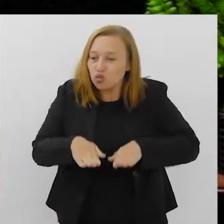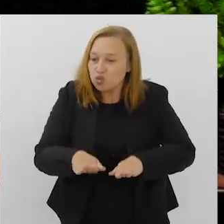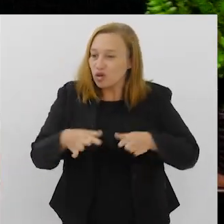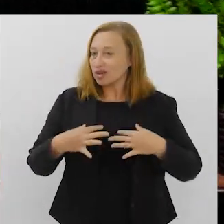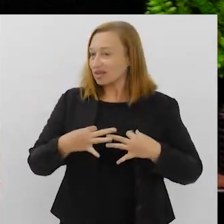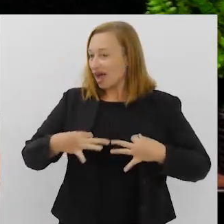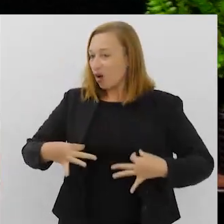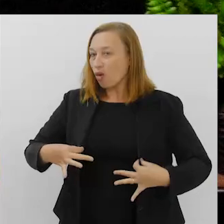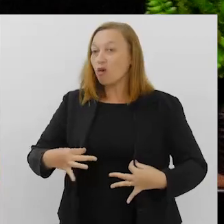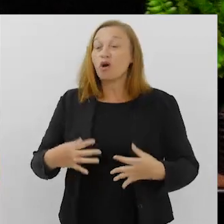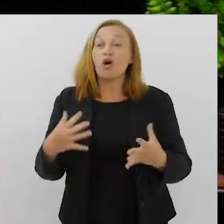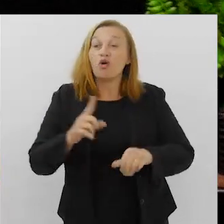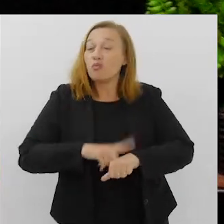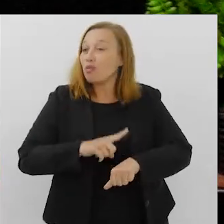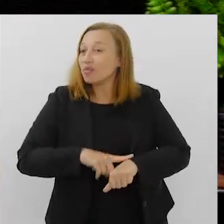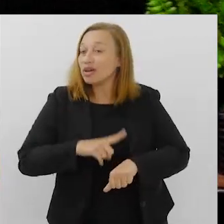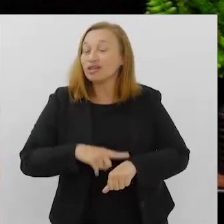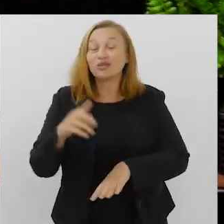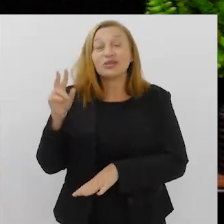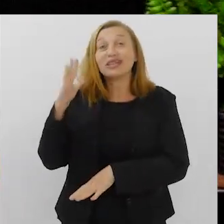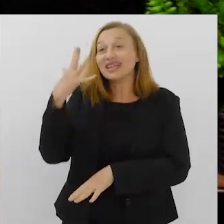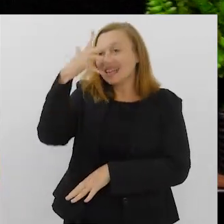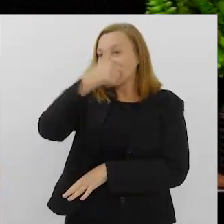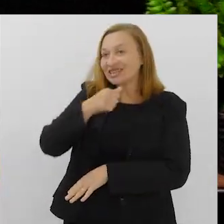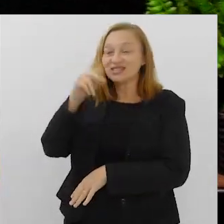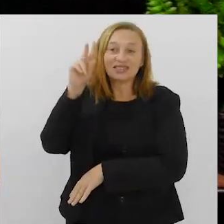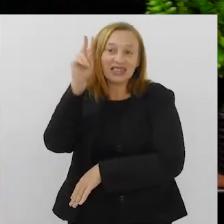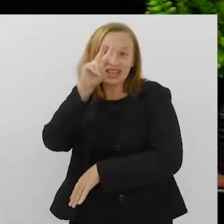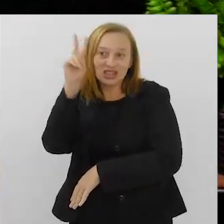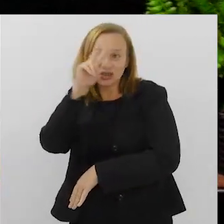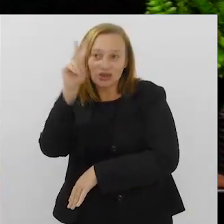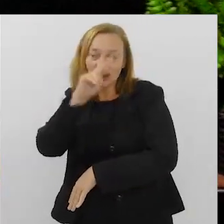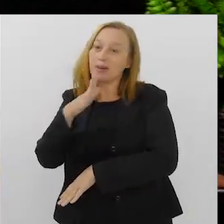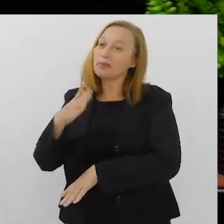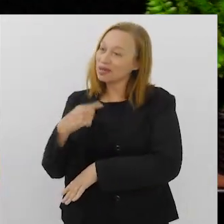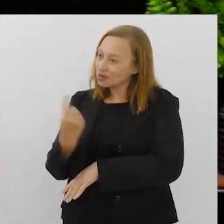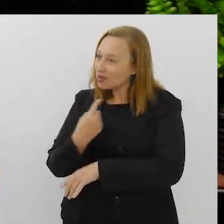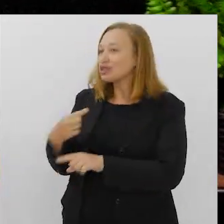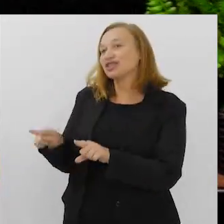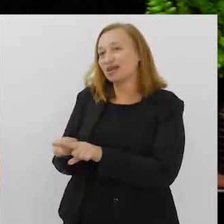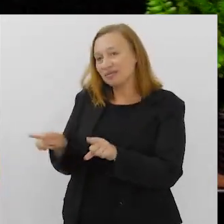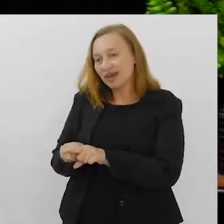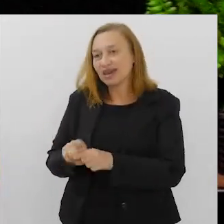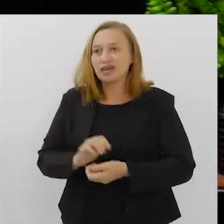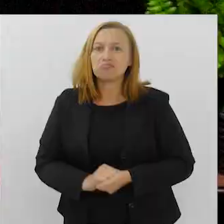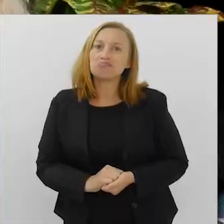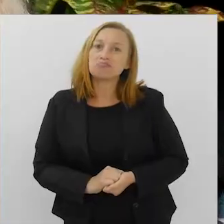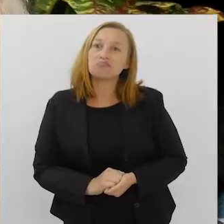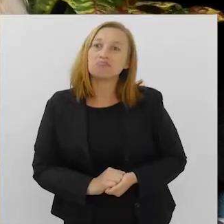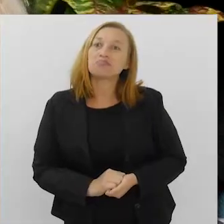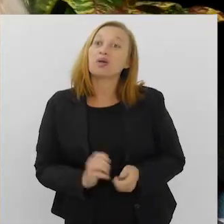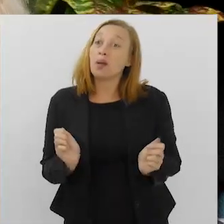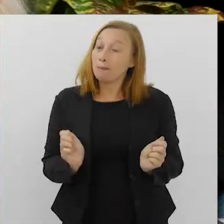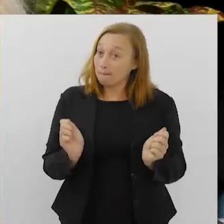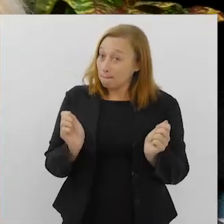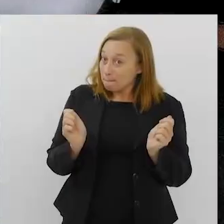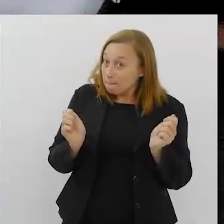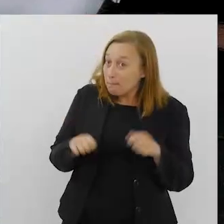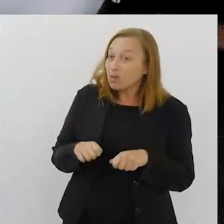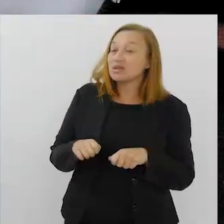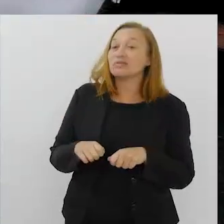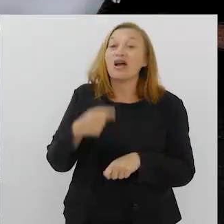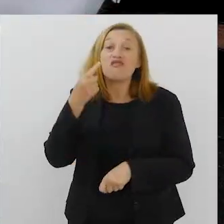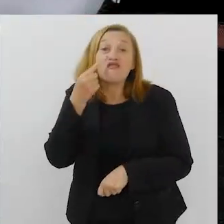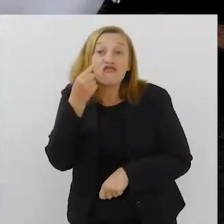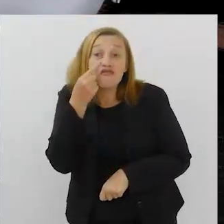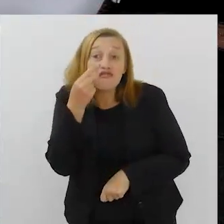muito emocionante, né, onde a gente pôde compartilhar essa história ali para ela e para a gente também. Nossa, né? só...